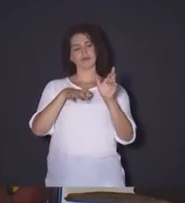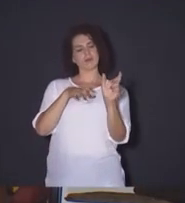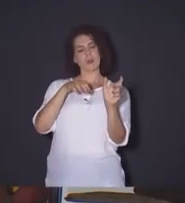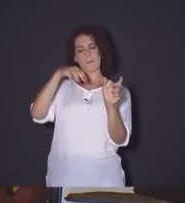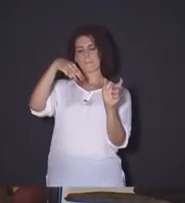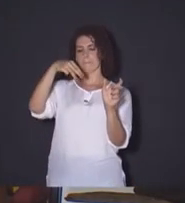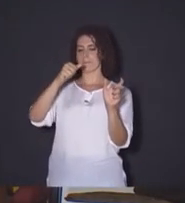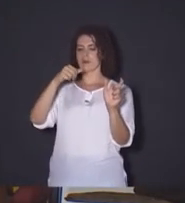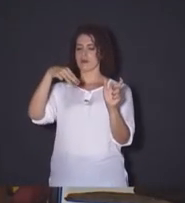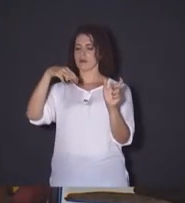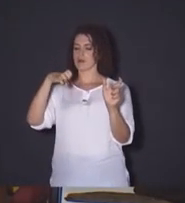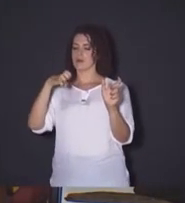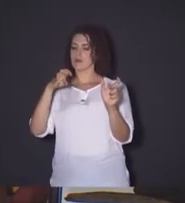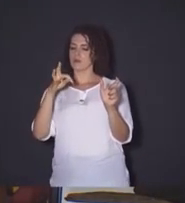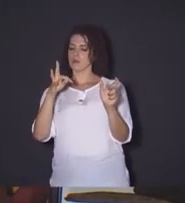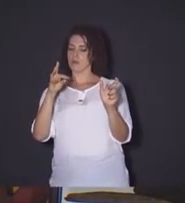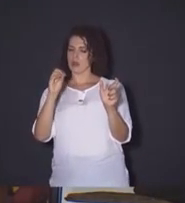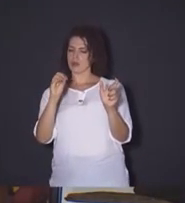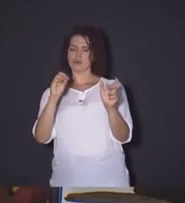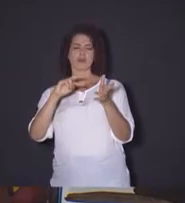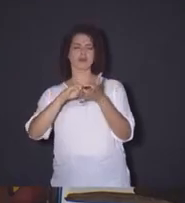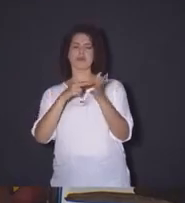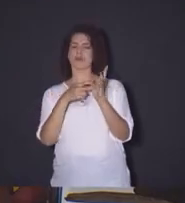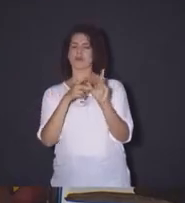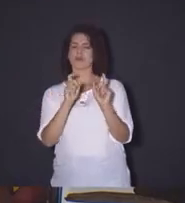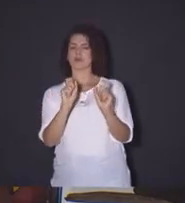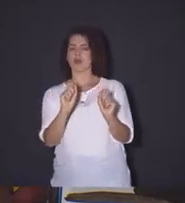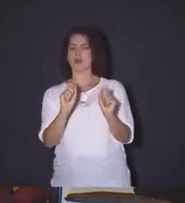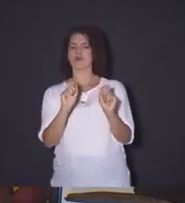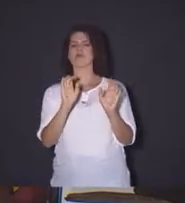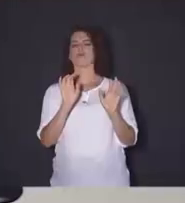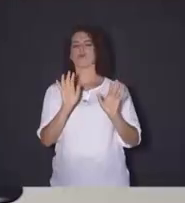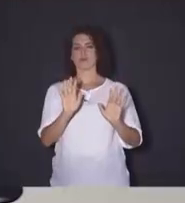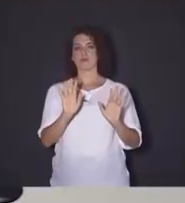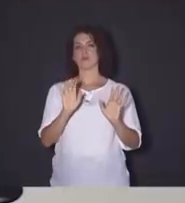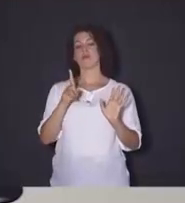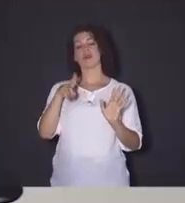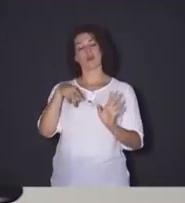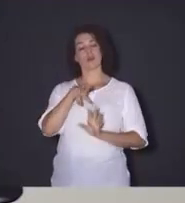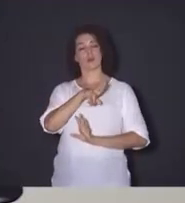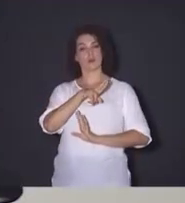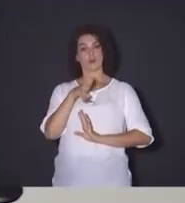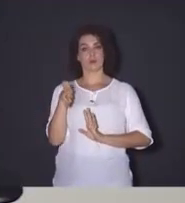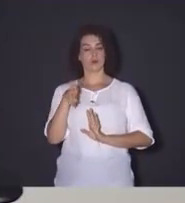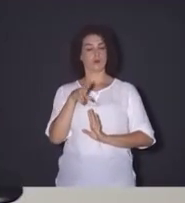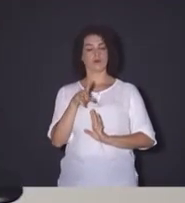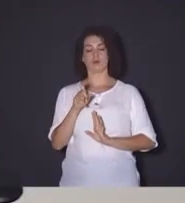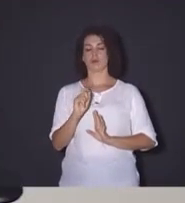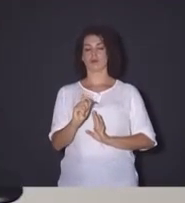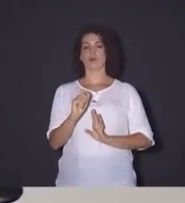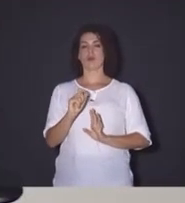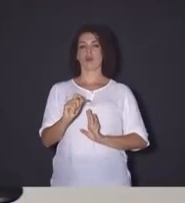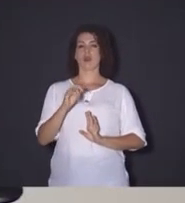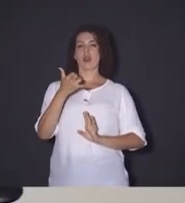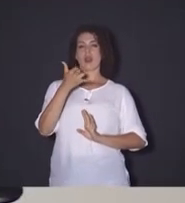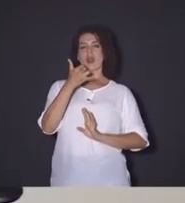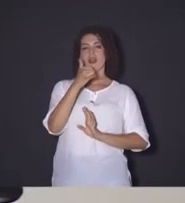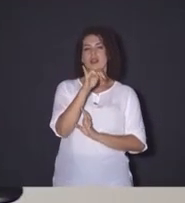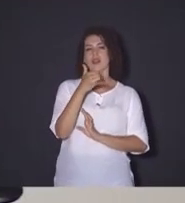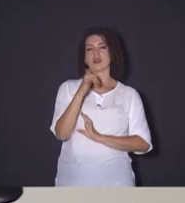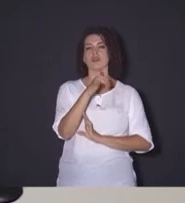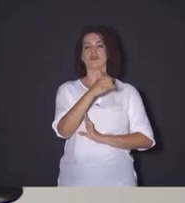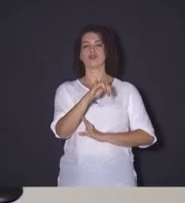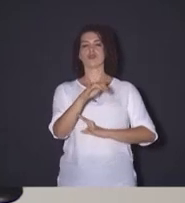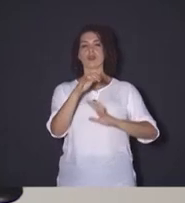é isso dentro do terreiro num momento como esse é justamente o nome que mais energia que os links que os